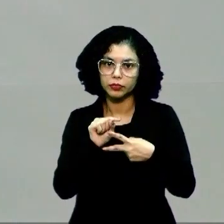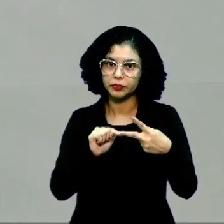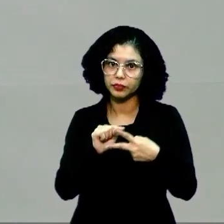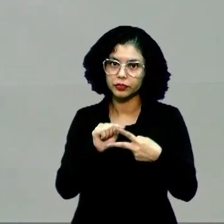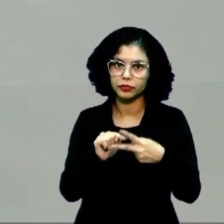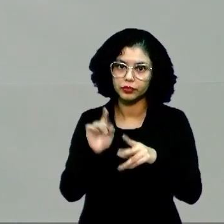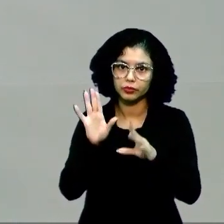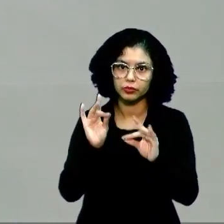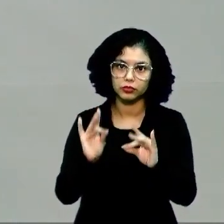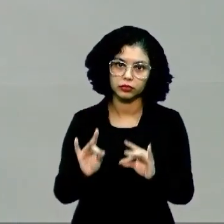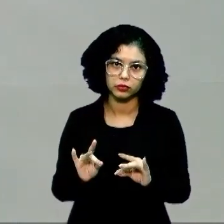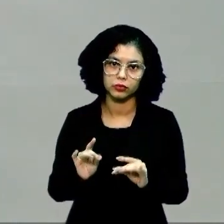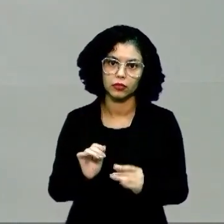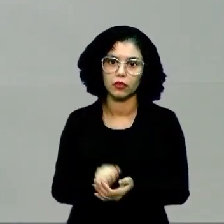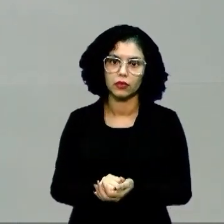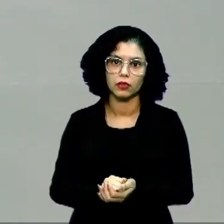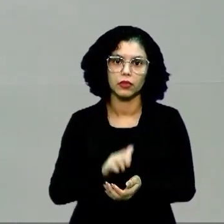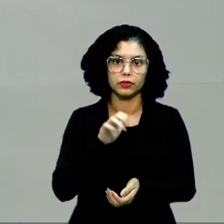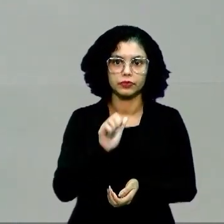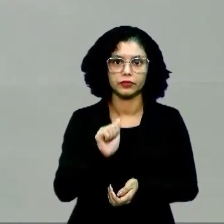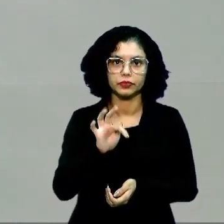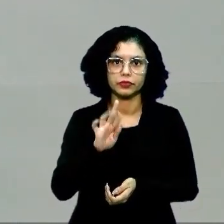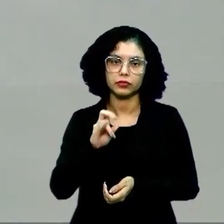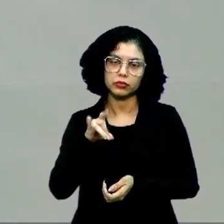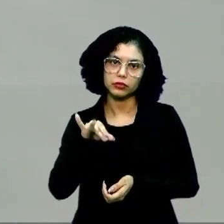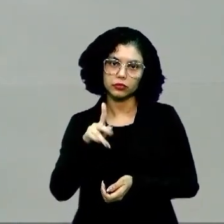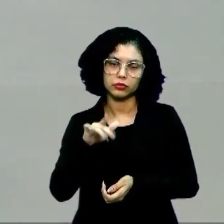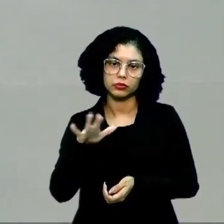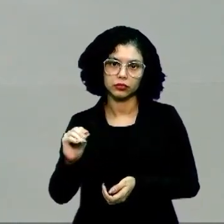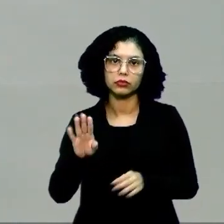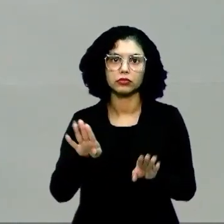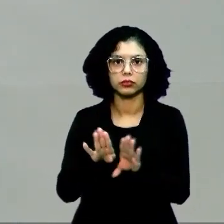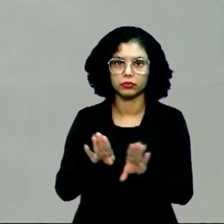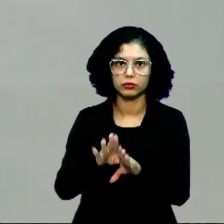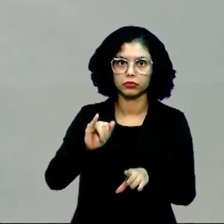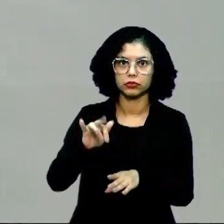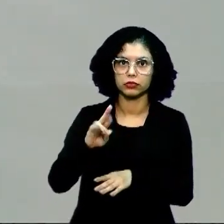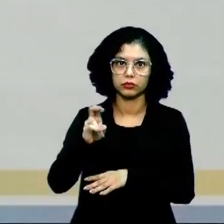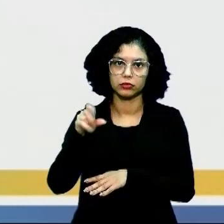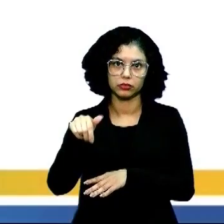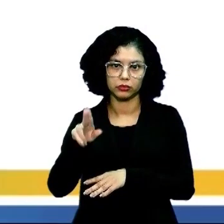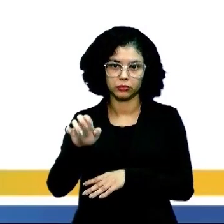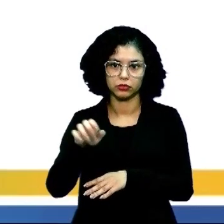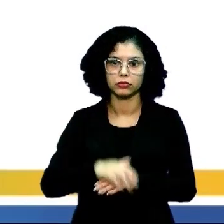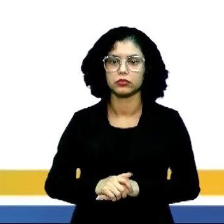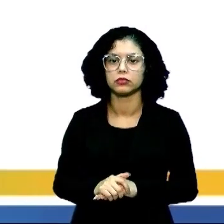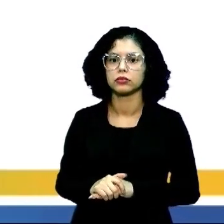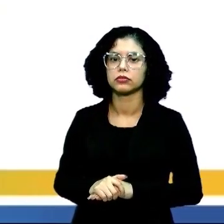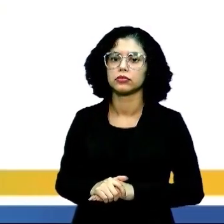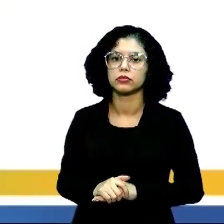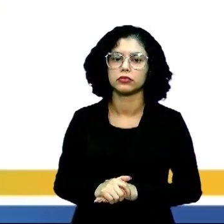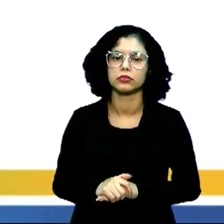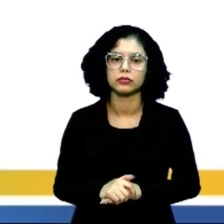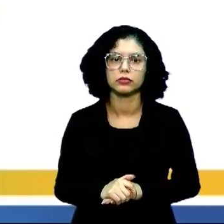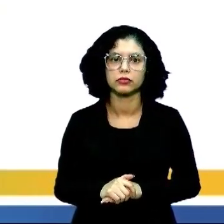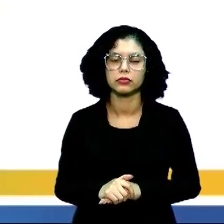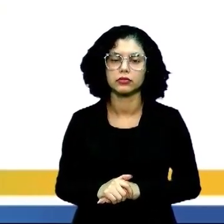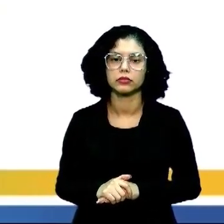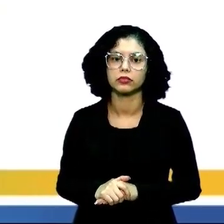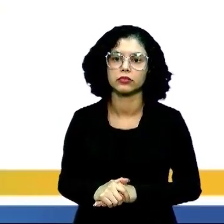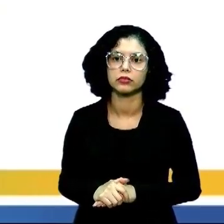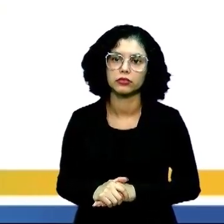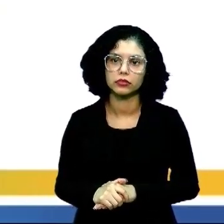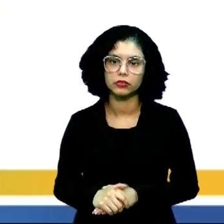em destaque, o Afeganistão e também o Iraque, ok? Vamos lá.